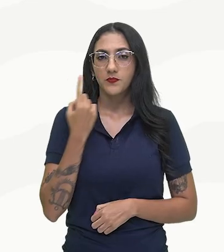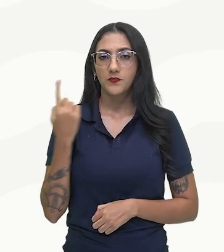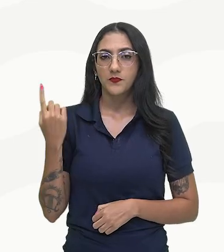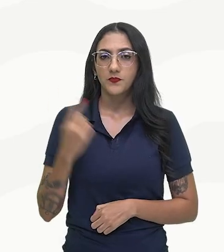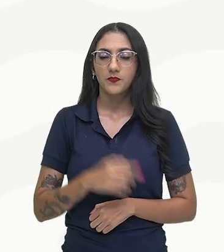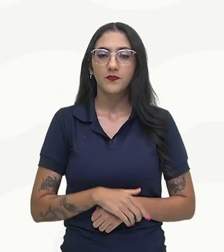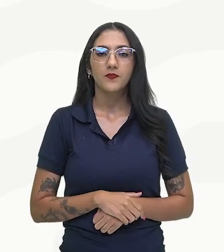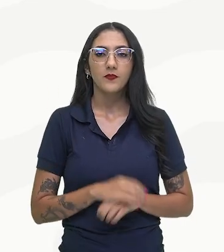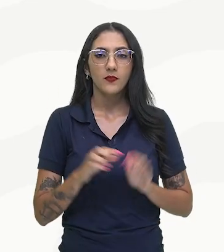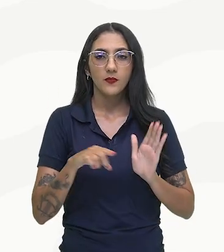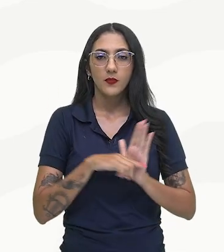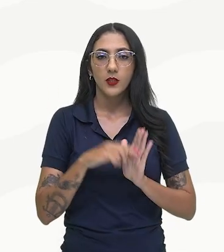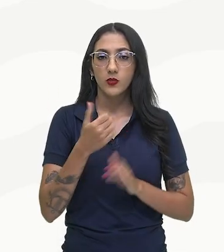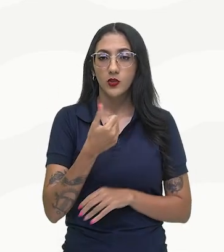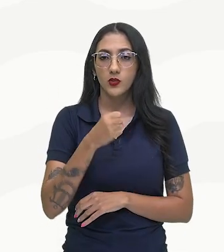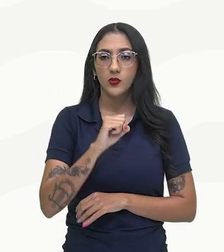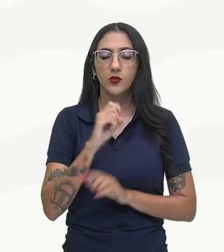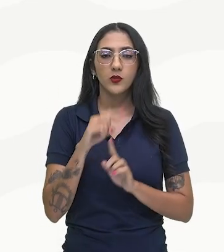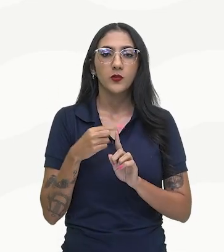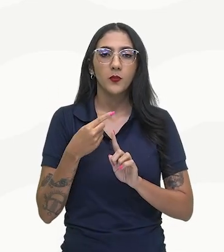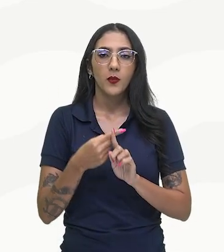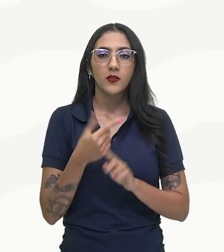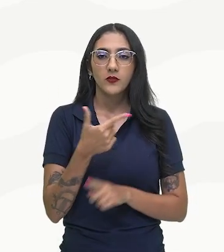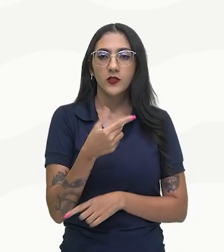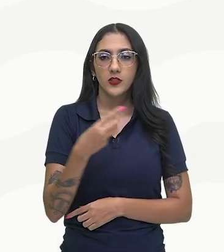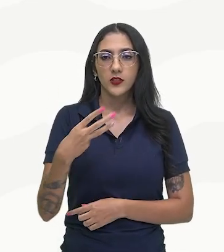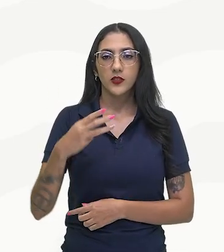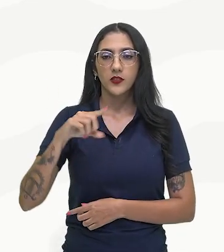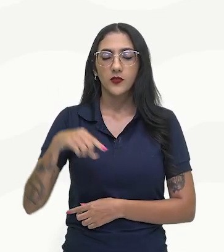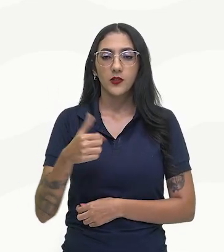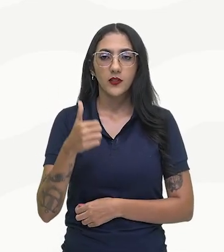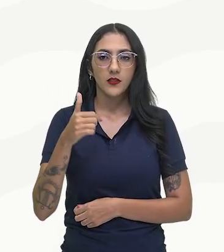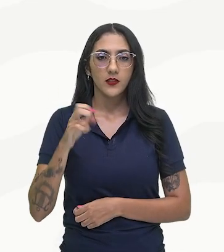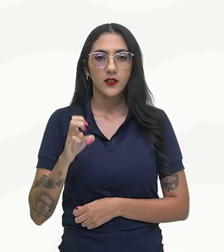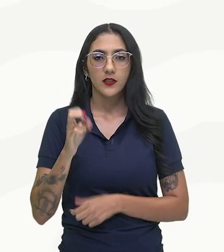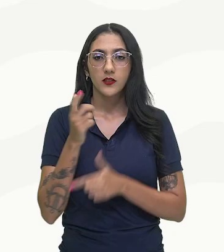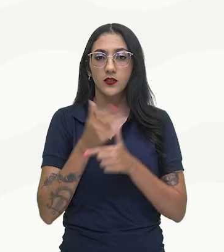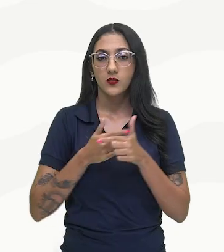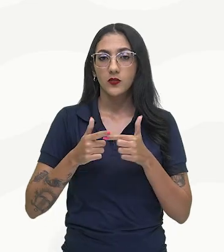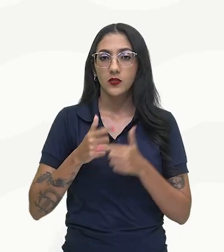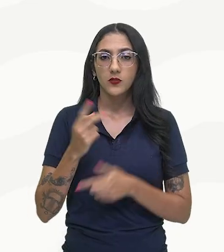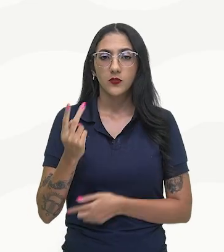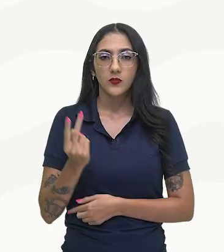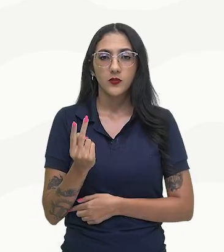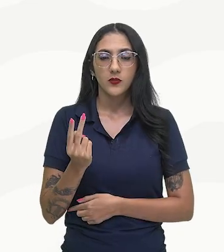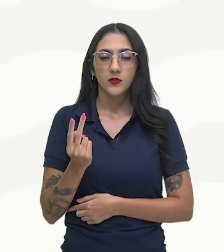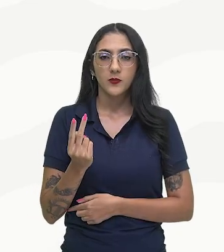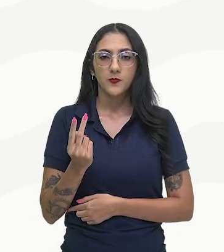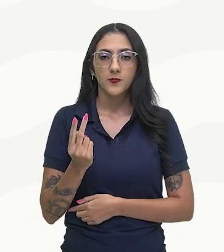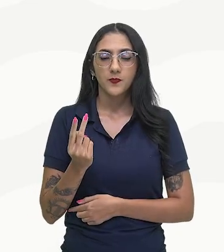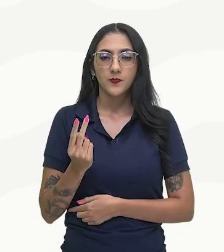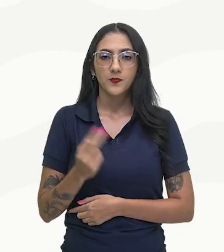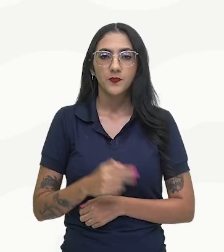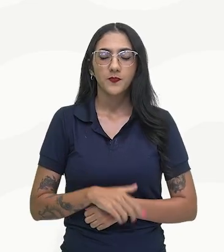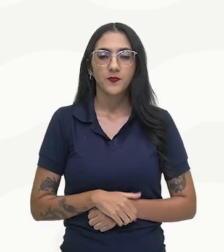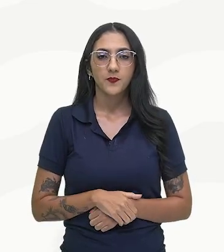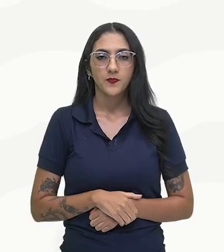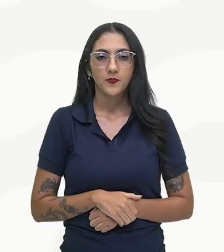menos 18 mais 23,15 dividido por 2, que é igual a